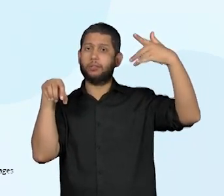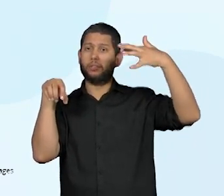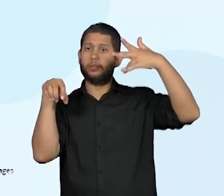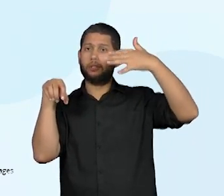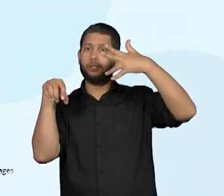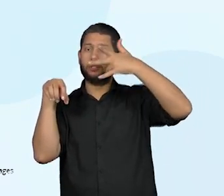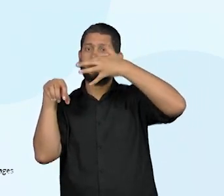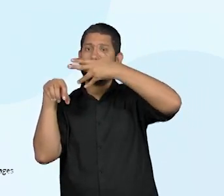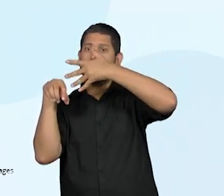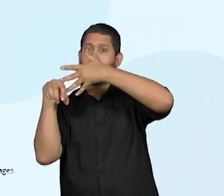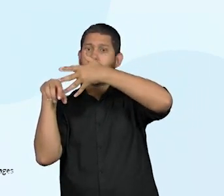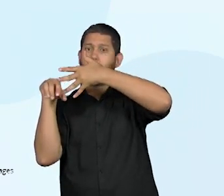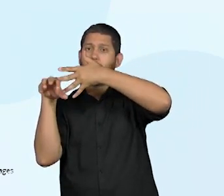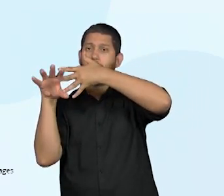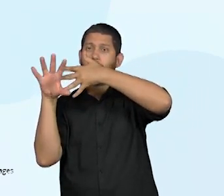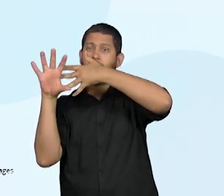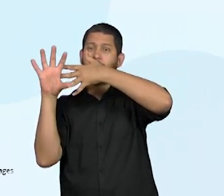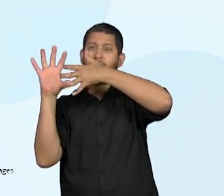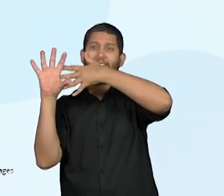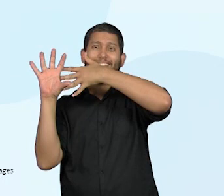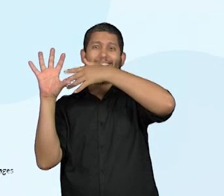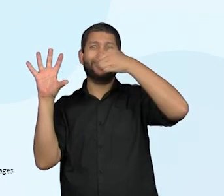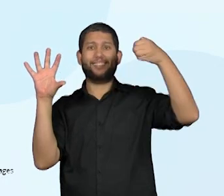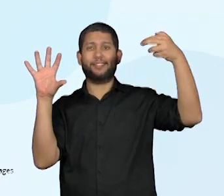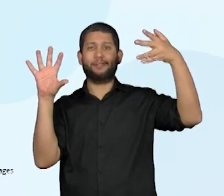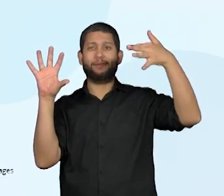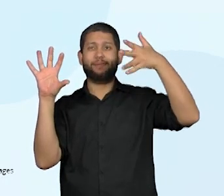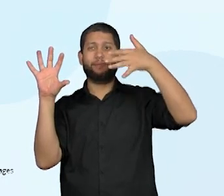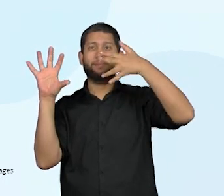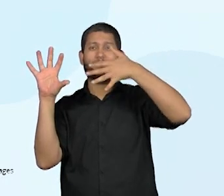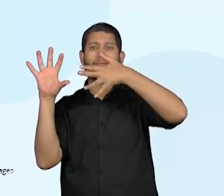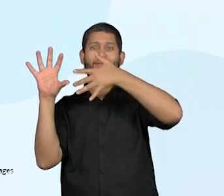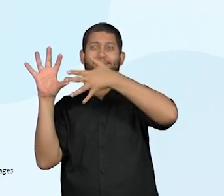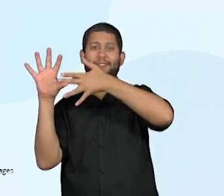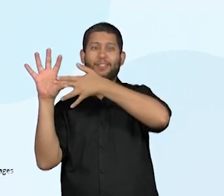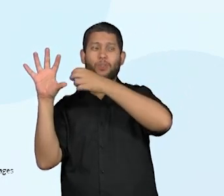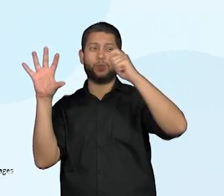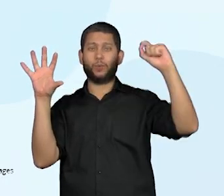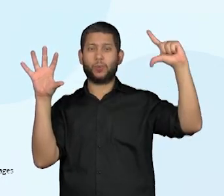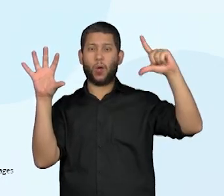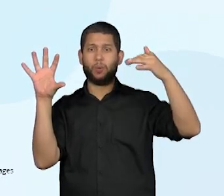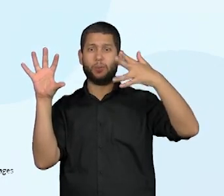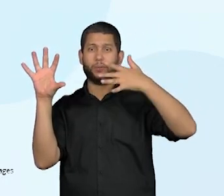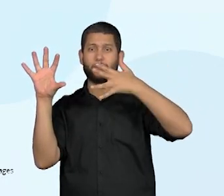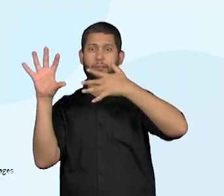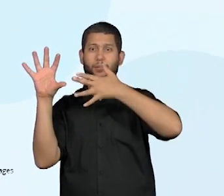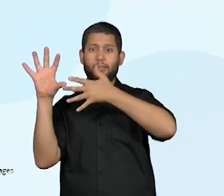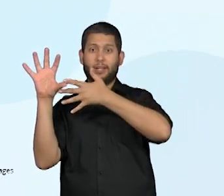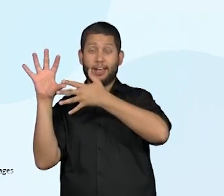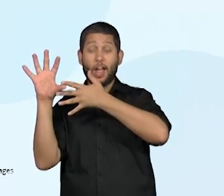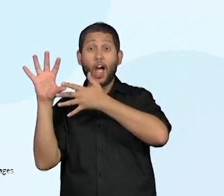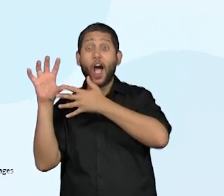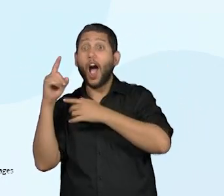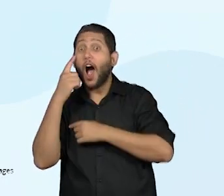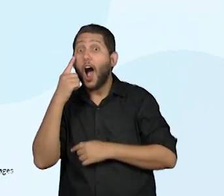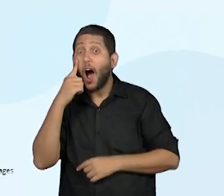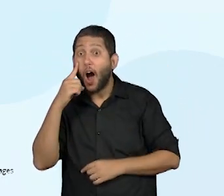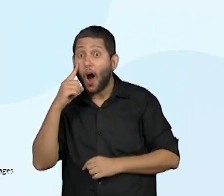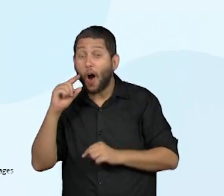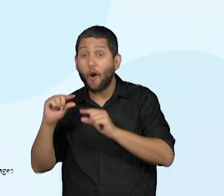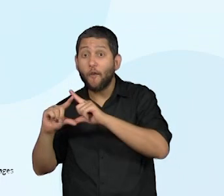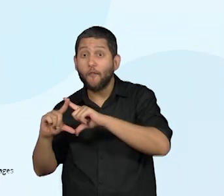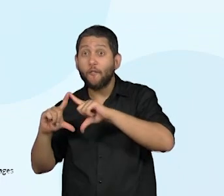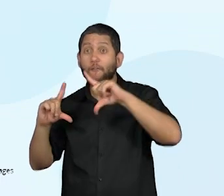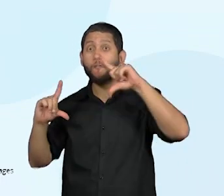vai vir aqui para a folhinha verde. Então, o verde da folhinha, que tem clorofila, que é o que ajuda aí